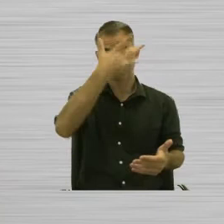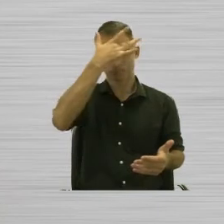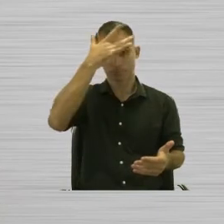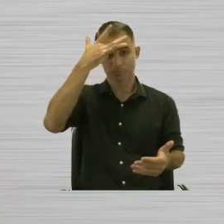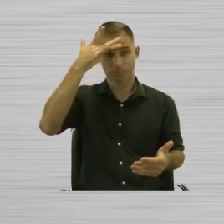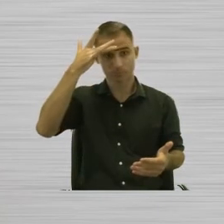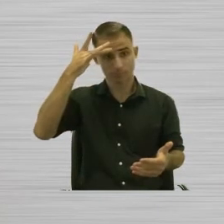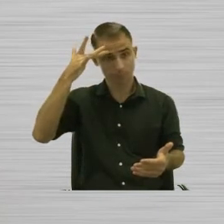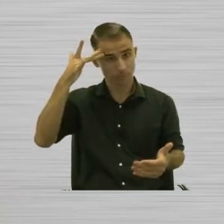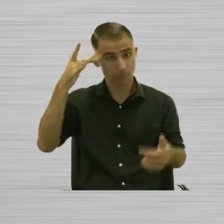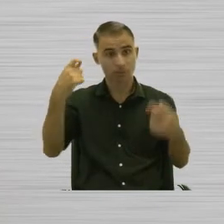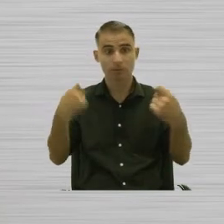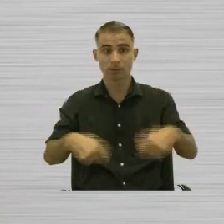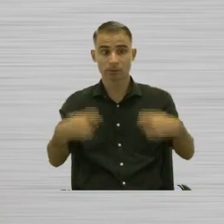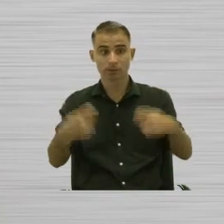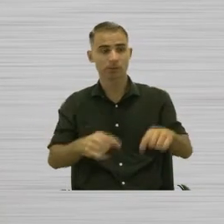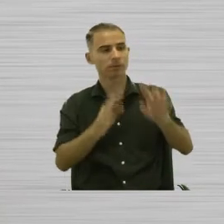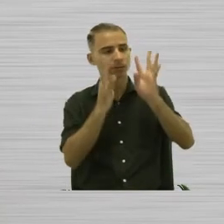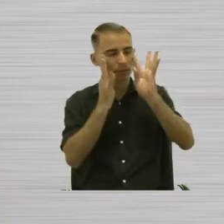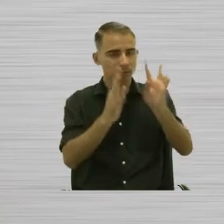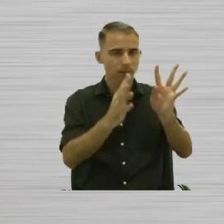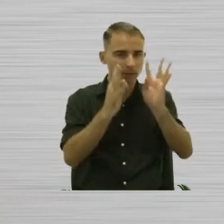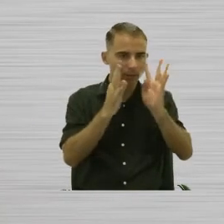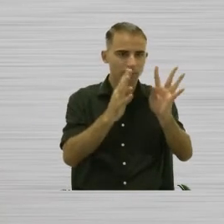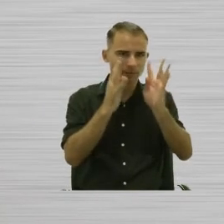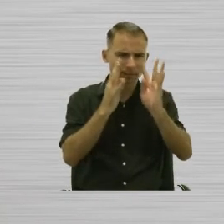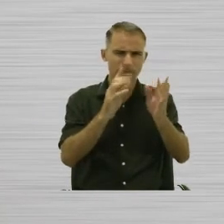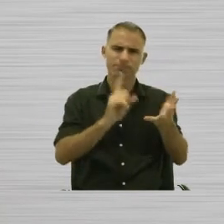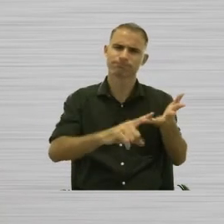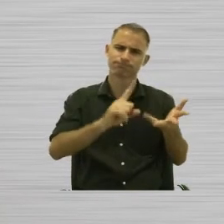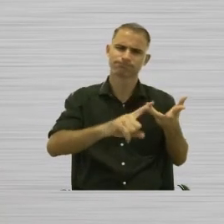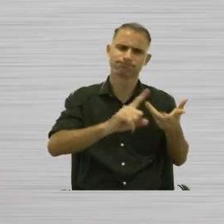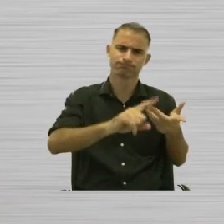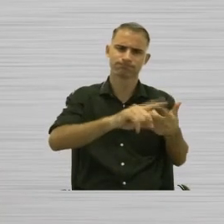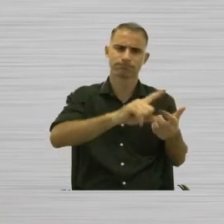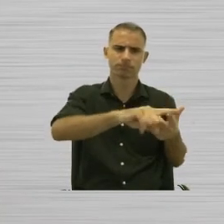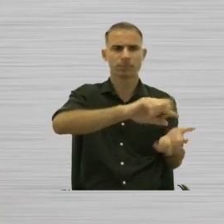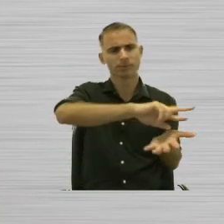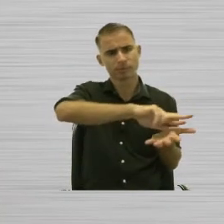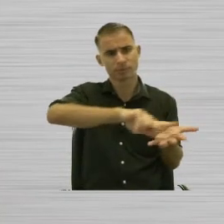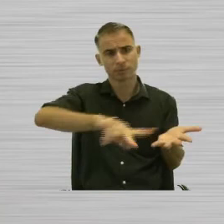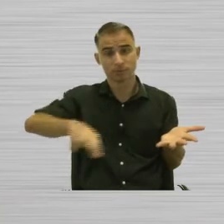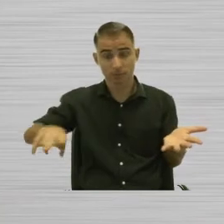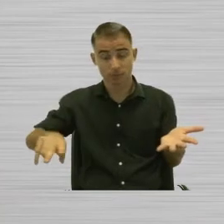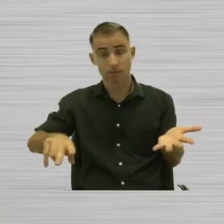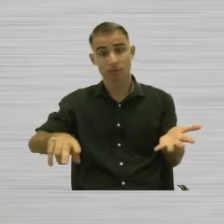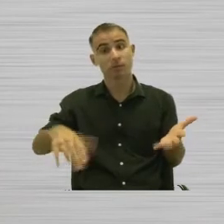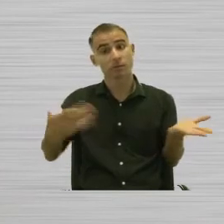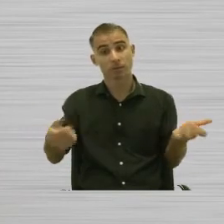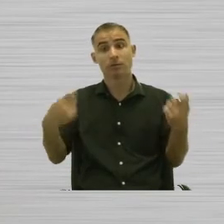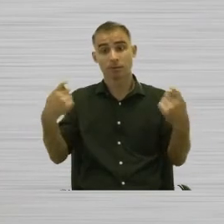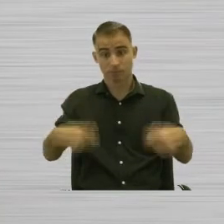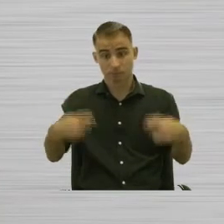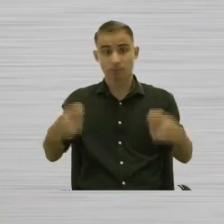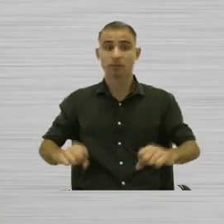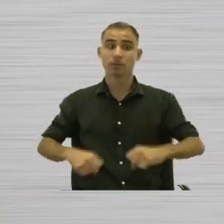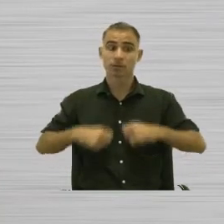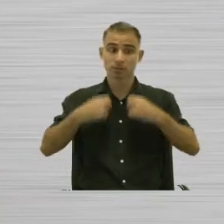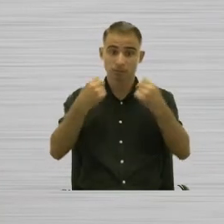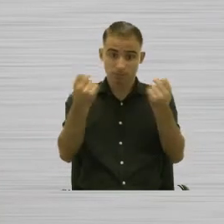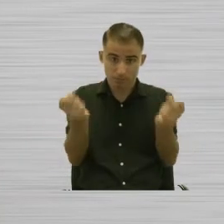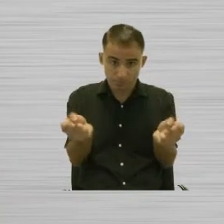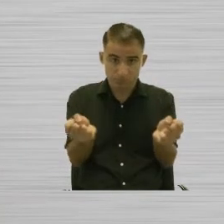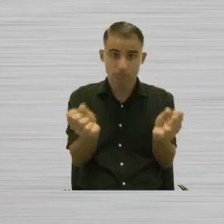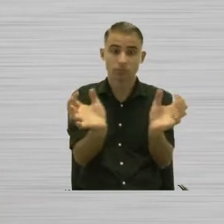as estratégias para que sejam feito um cuidado de qualidade também vai depender de toda a rede,